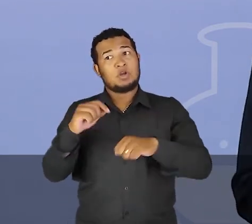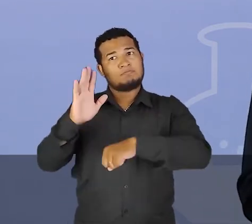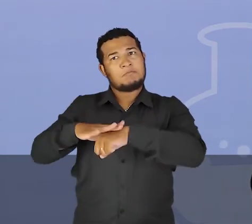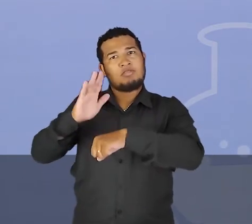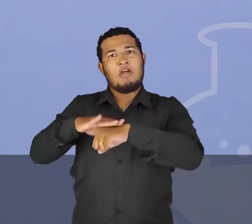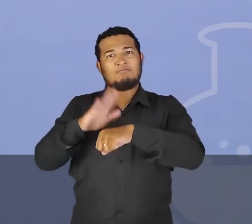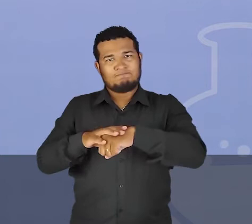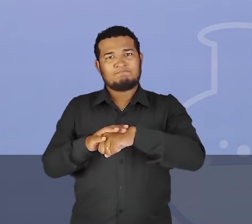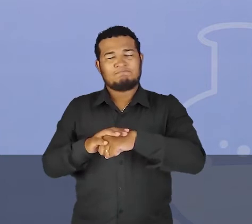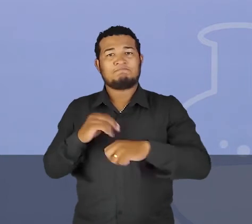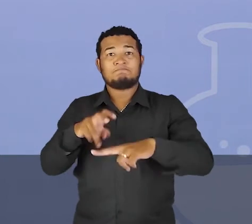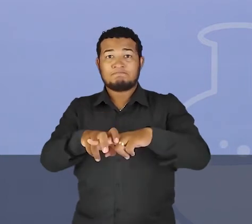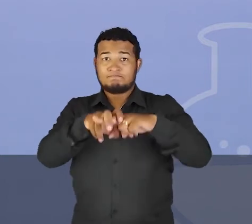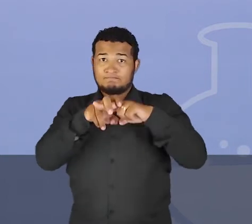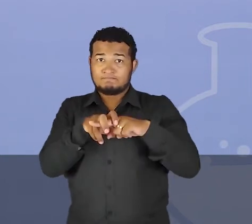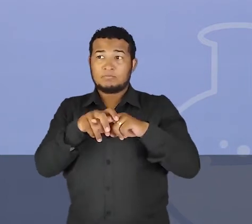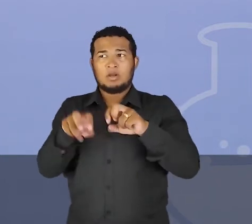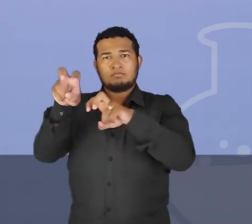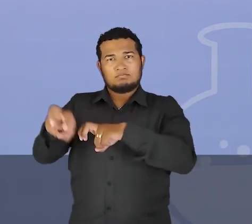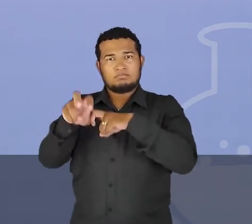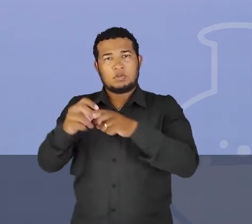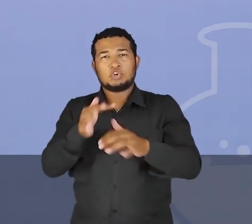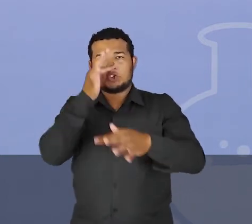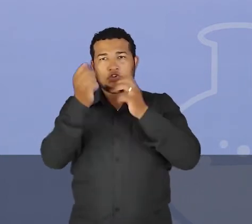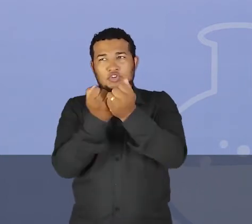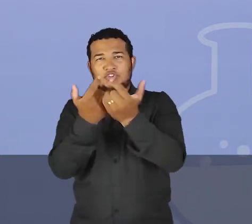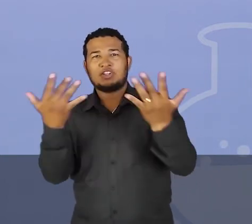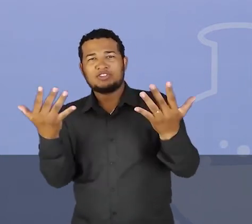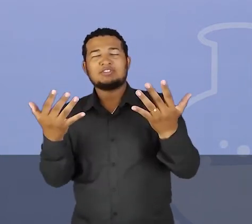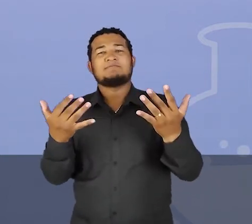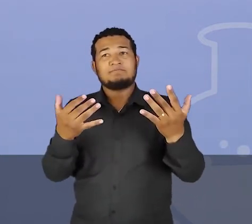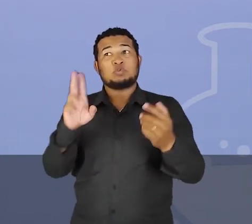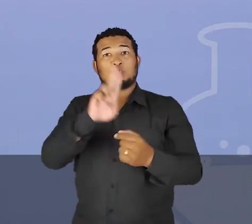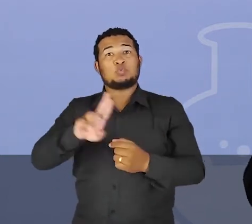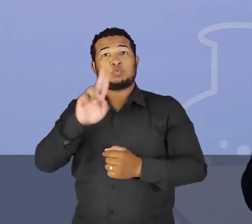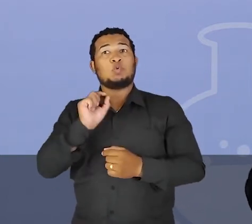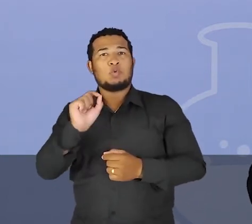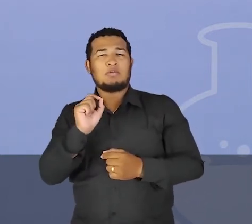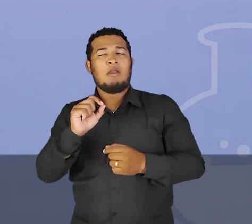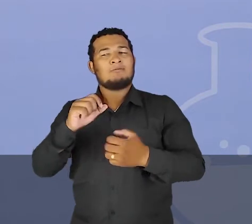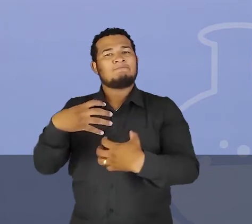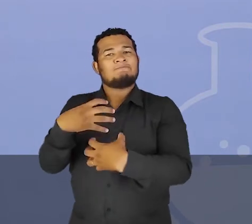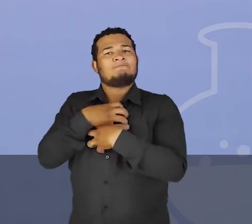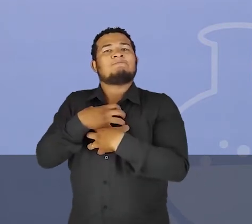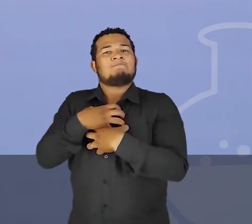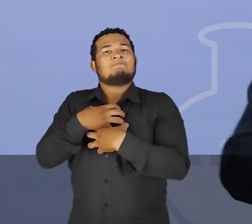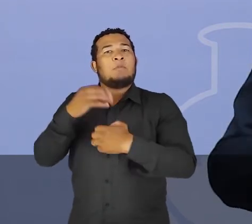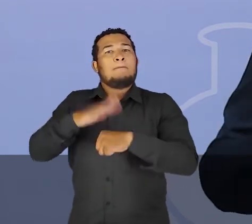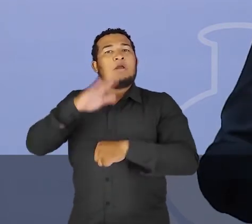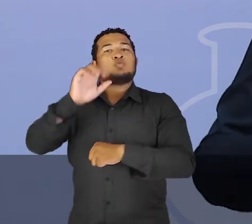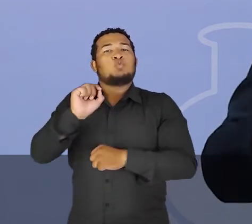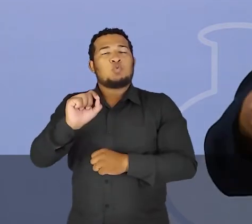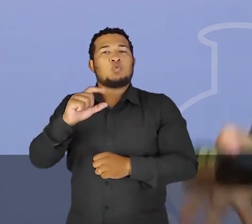manualmente. Então, por isso, a agricultura de jardinagem, ela vai ser mais adequada a regiões